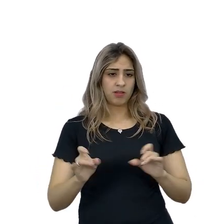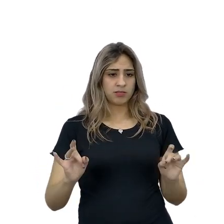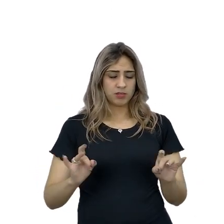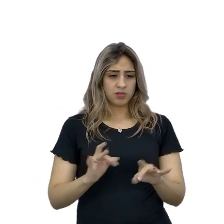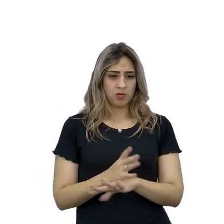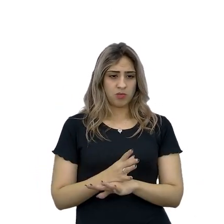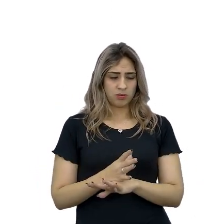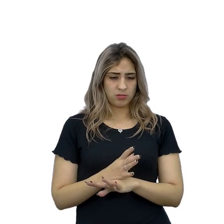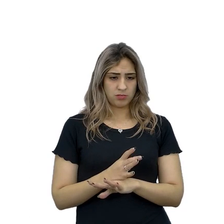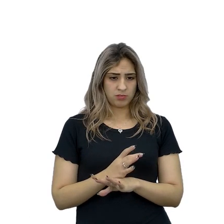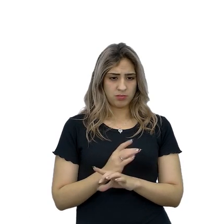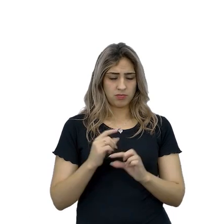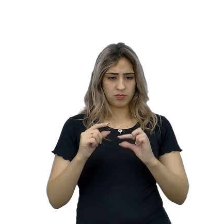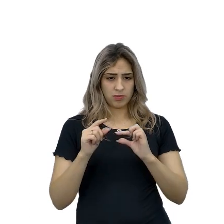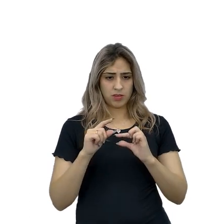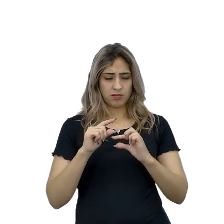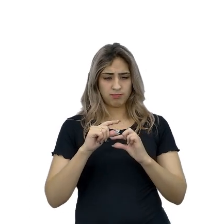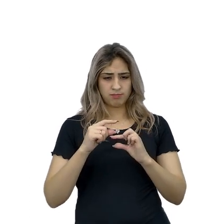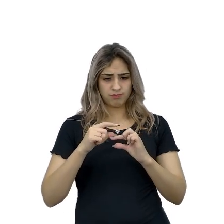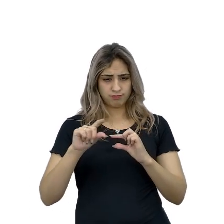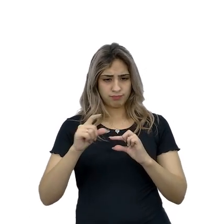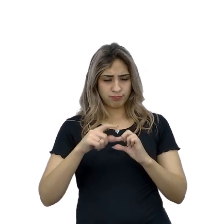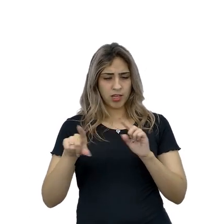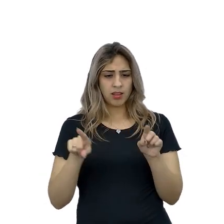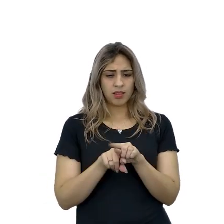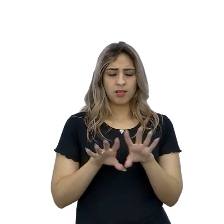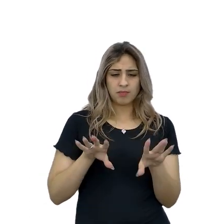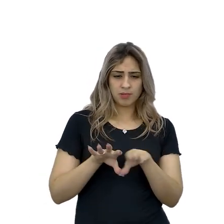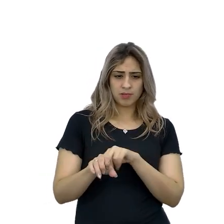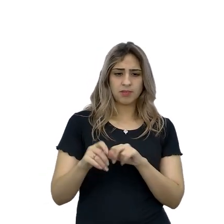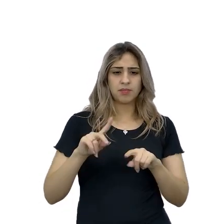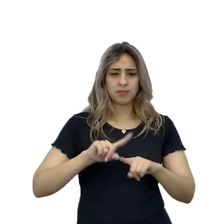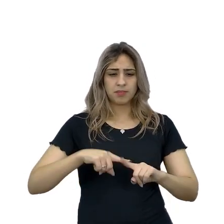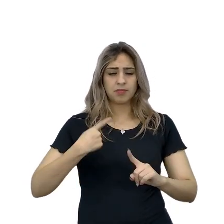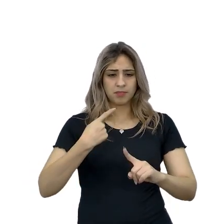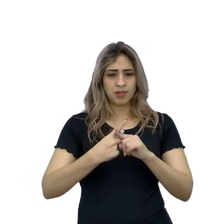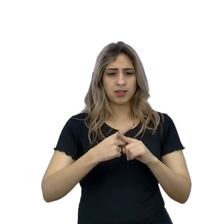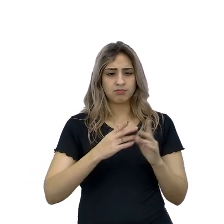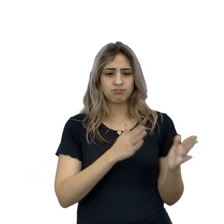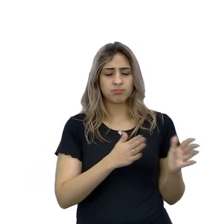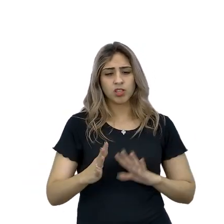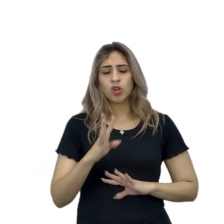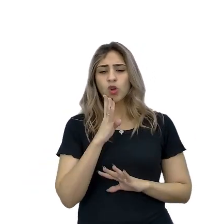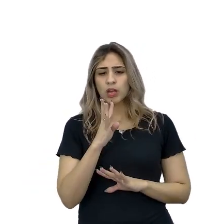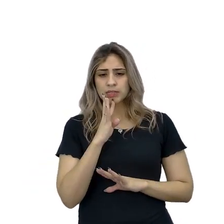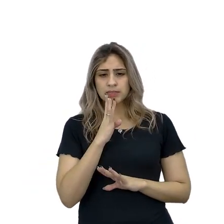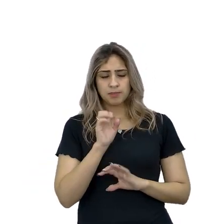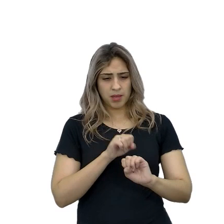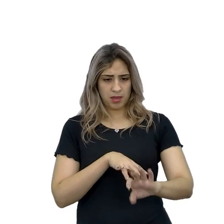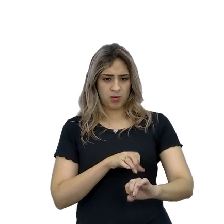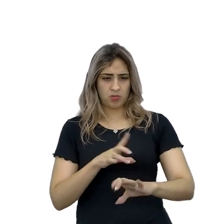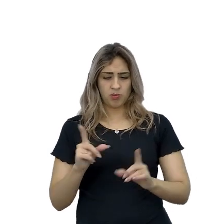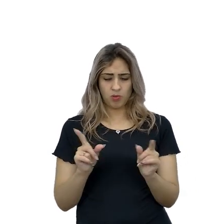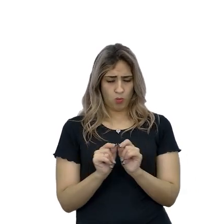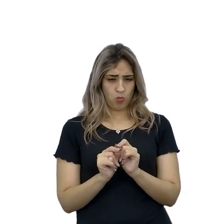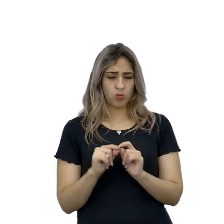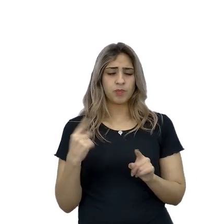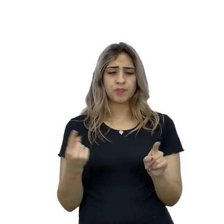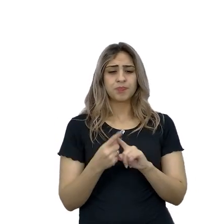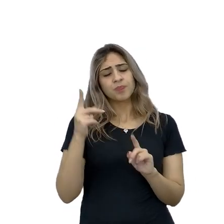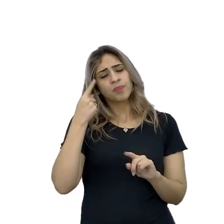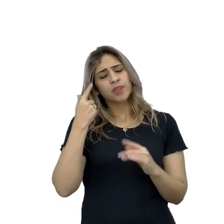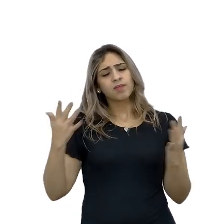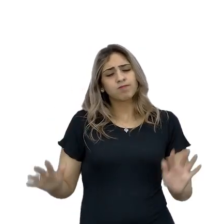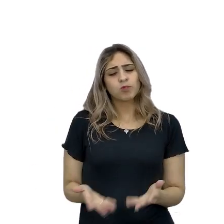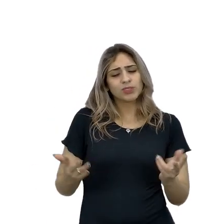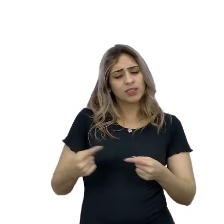formações, né, discutidas anteriormente, né, mais as pílulas de conhecimento, sempre pensando nesse momento em